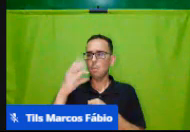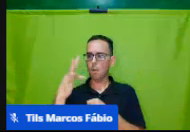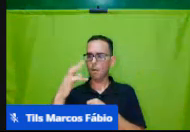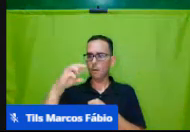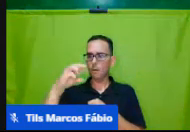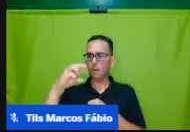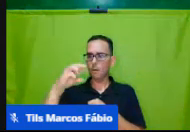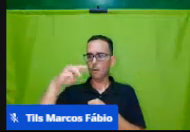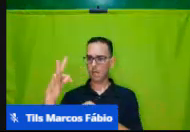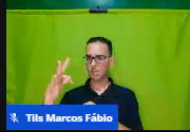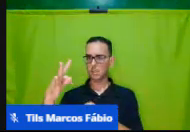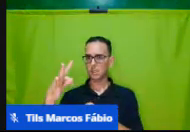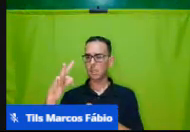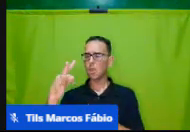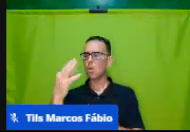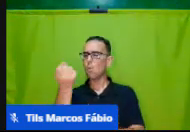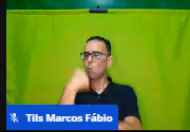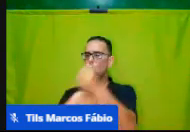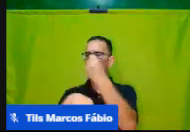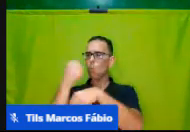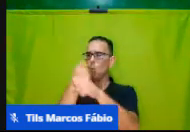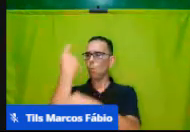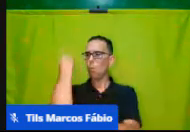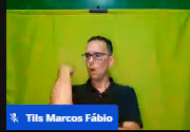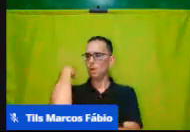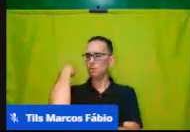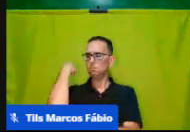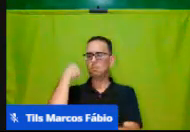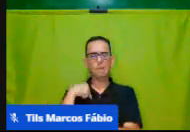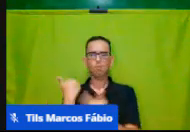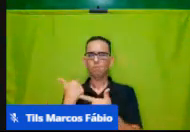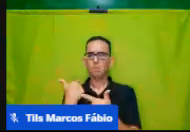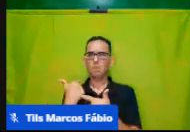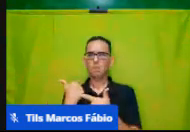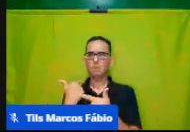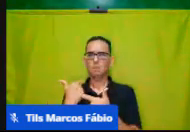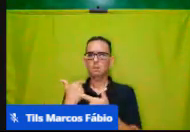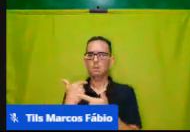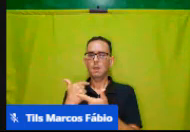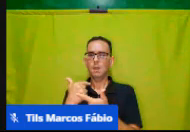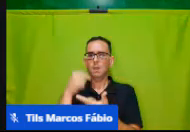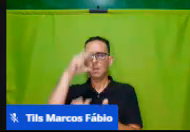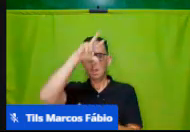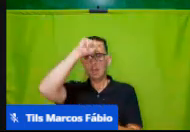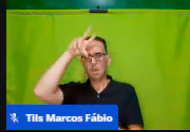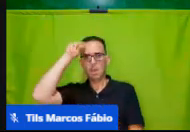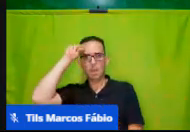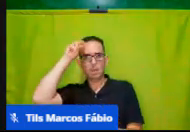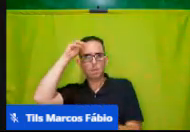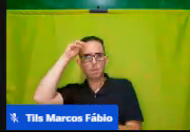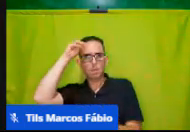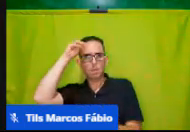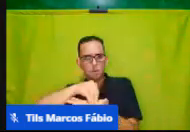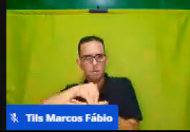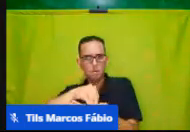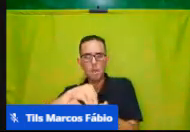aí, como ano passado eu não estava na REME, eu fiquei no estado, mas trabalhando